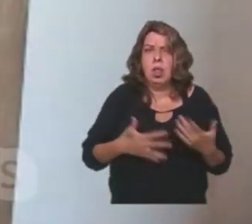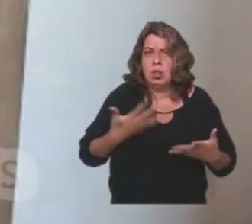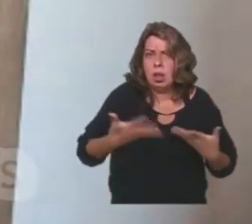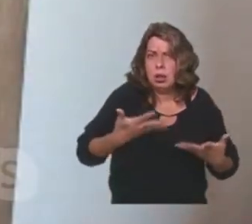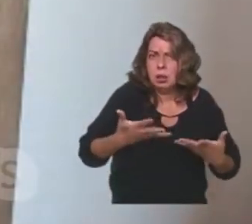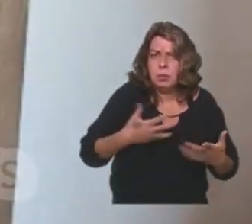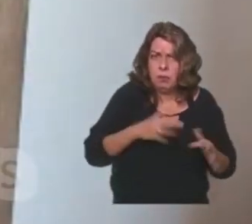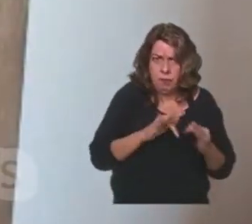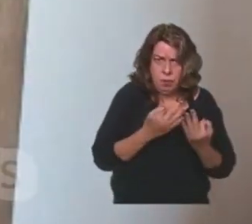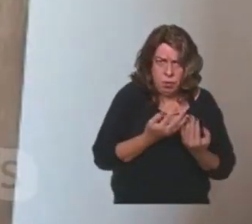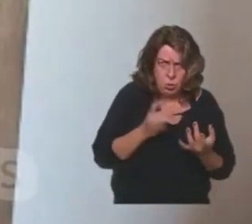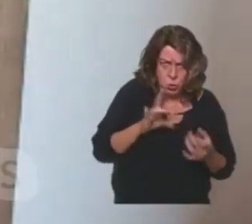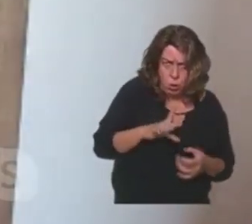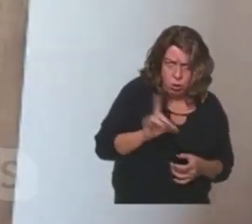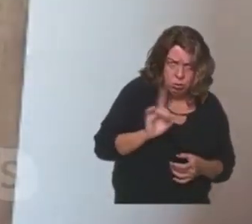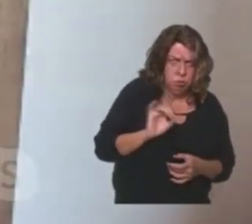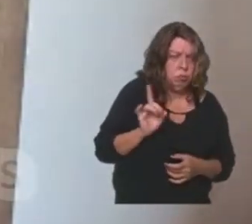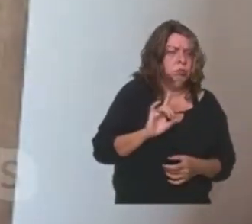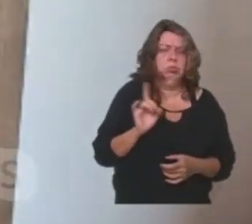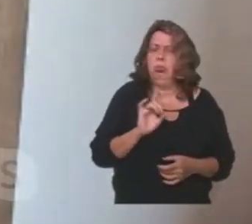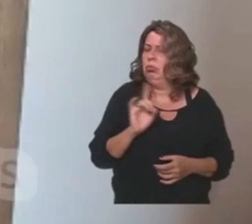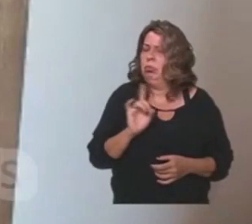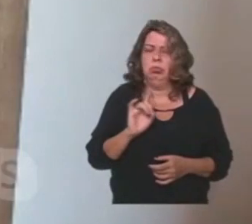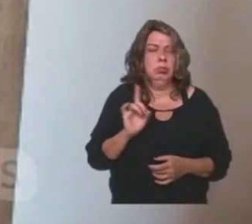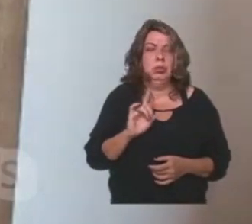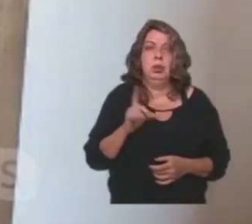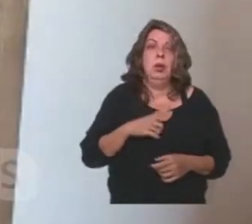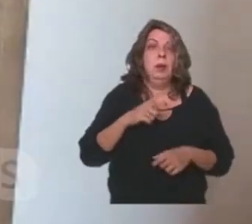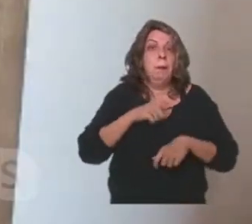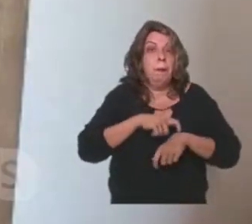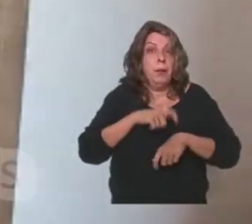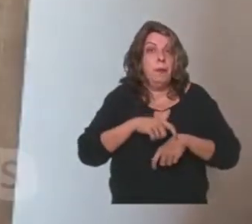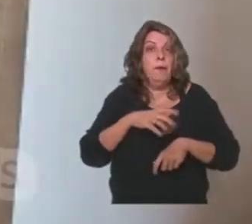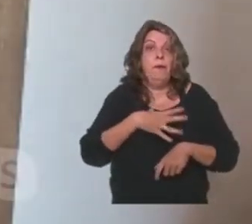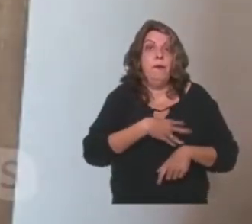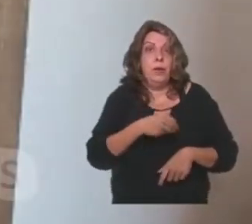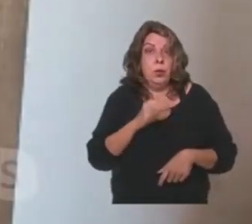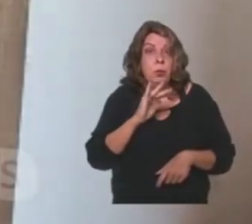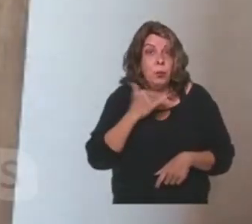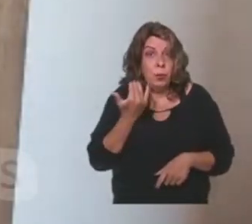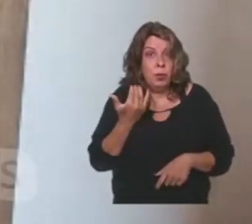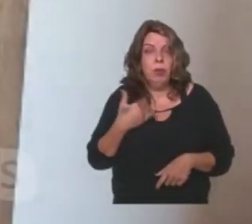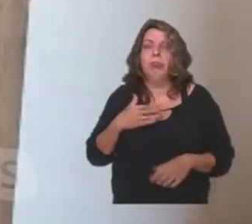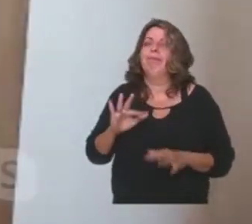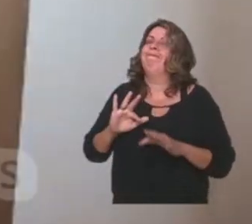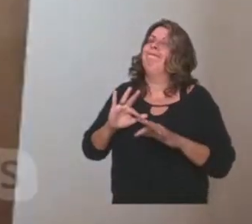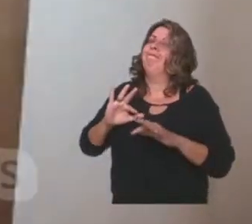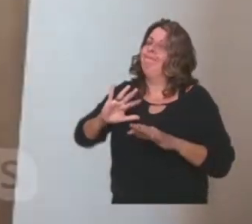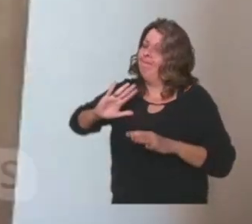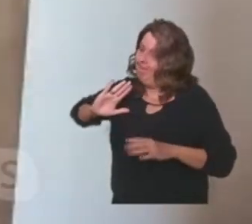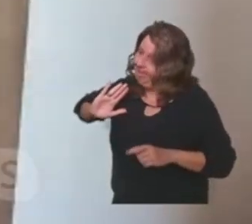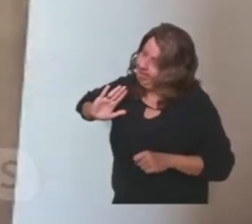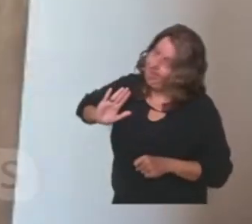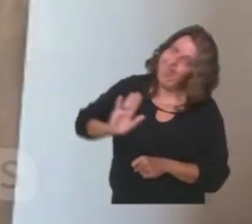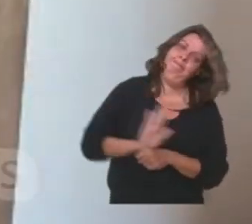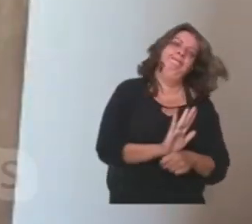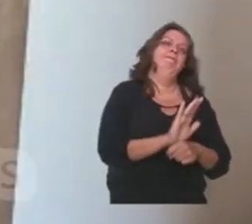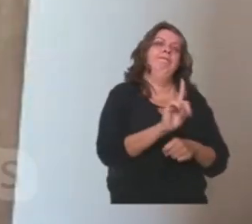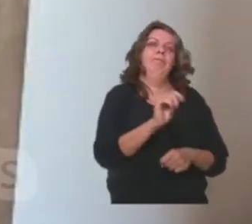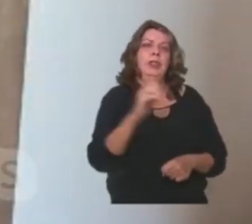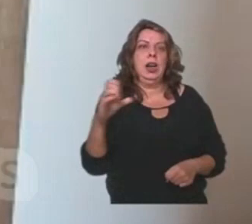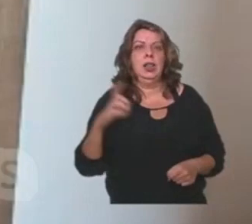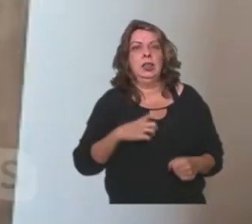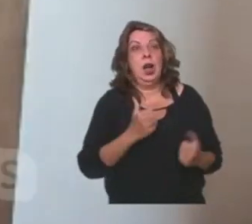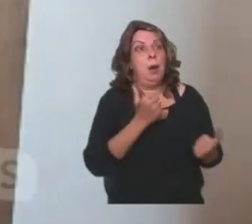tivemos com essa família? E eles dizem não. O momento que o meu filho partiu é que vocês estiveram presentes.